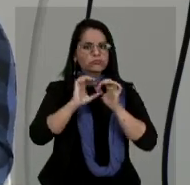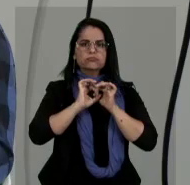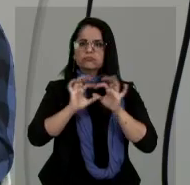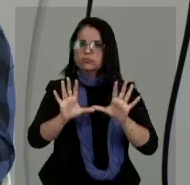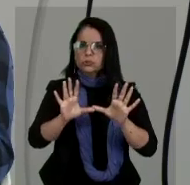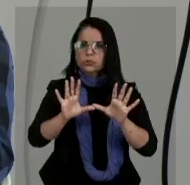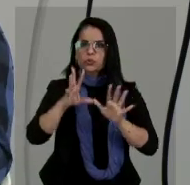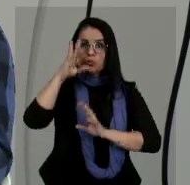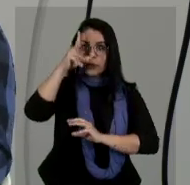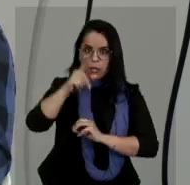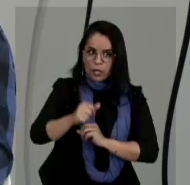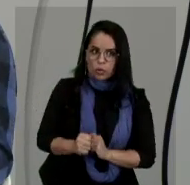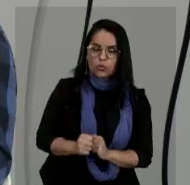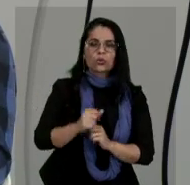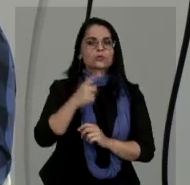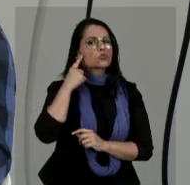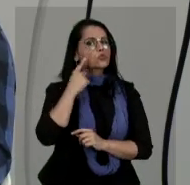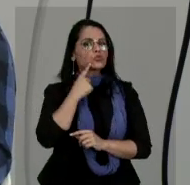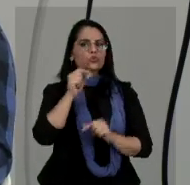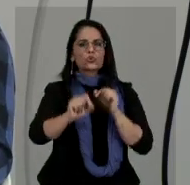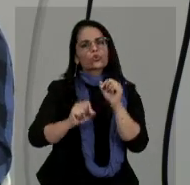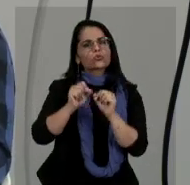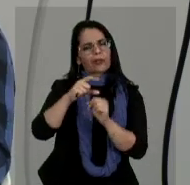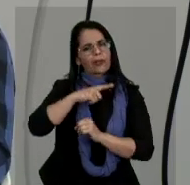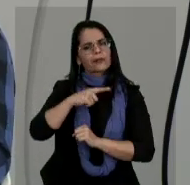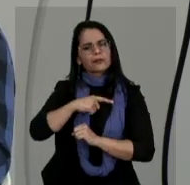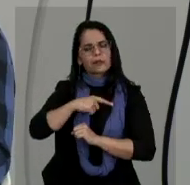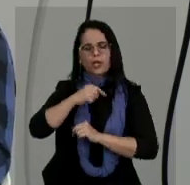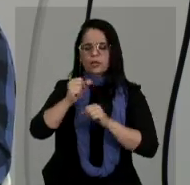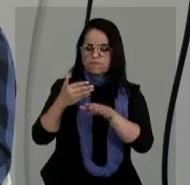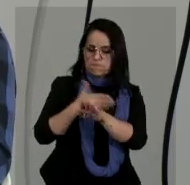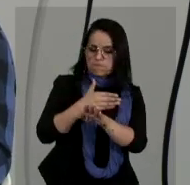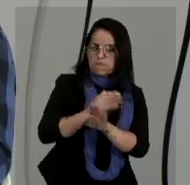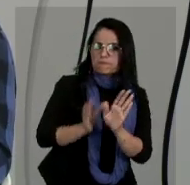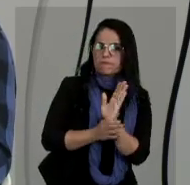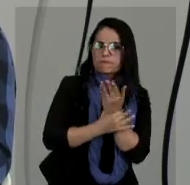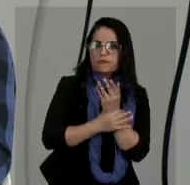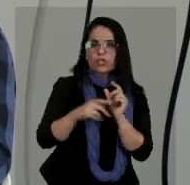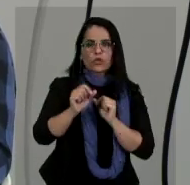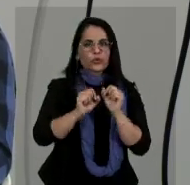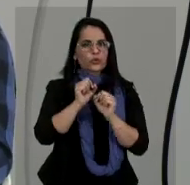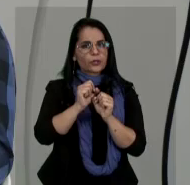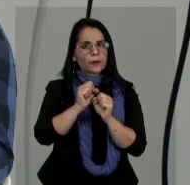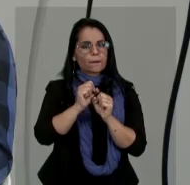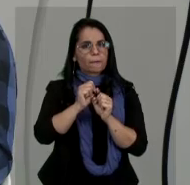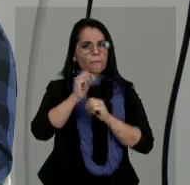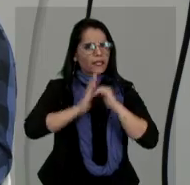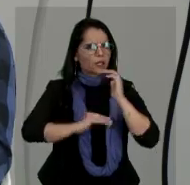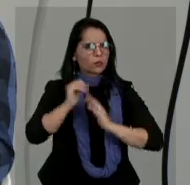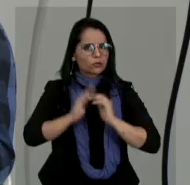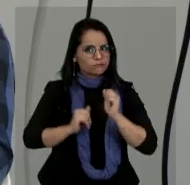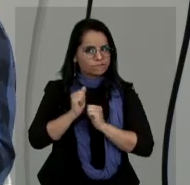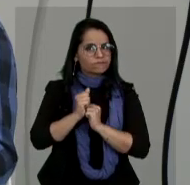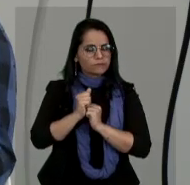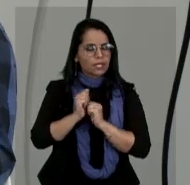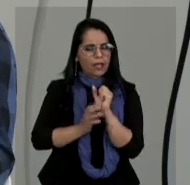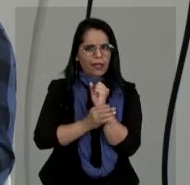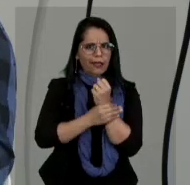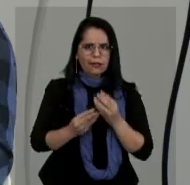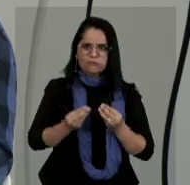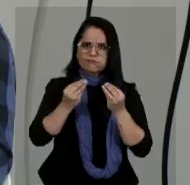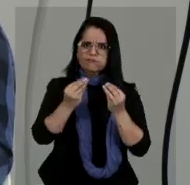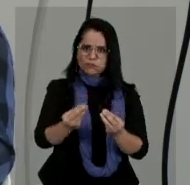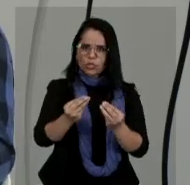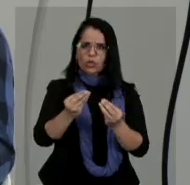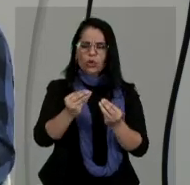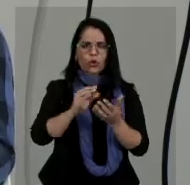disponibilizado para todos. Então, o surdo ele tem a sua acessibilidade garantida quando esse profissional ele é garantido.